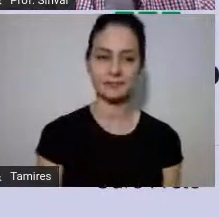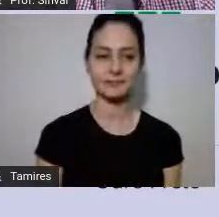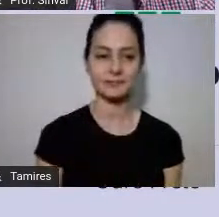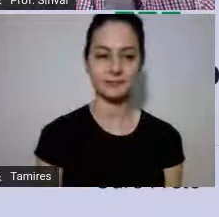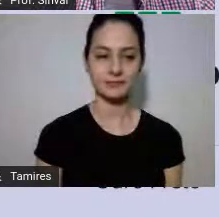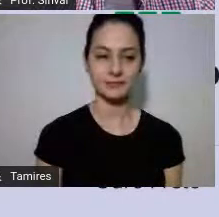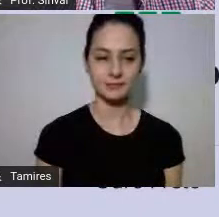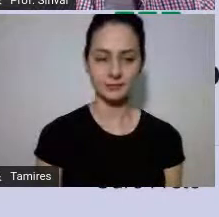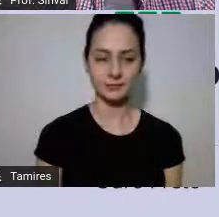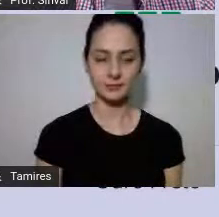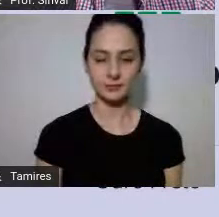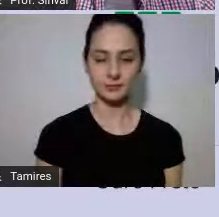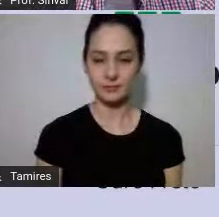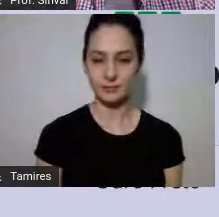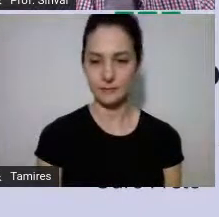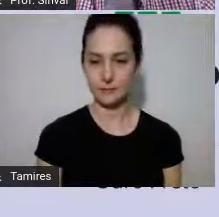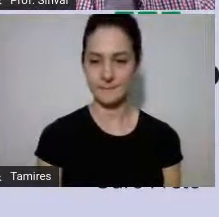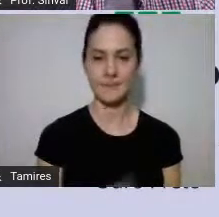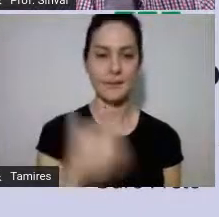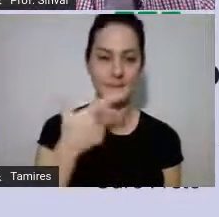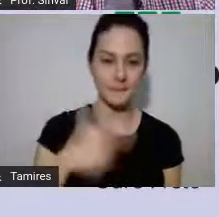Pode passar mais um, por favor.